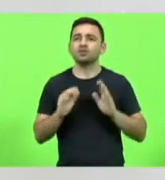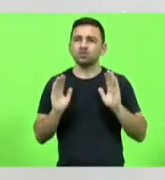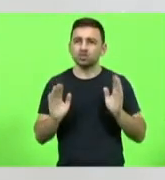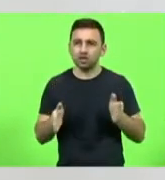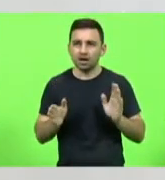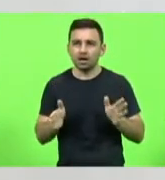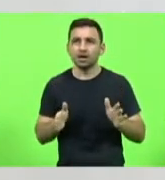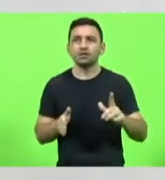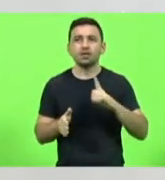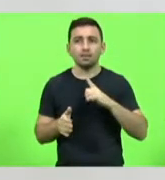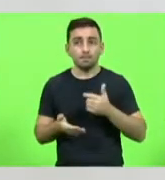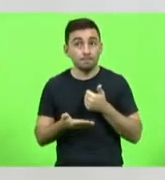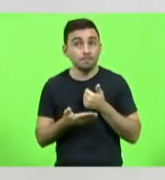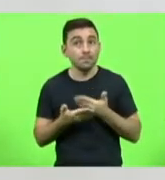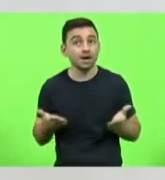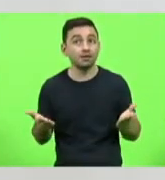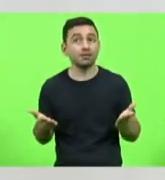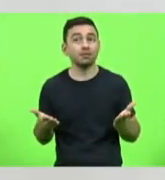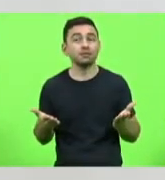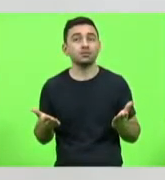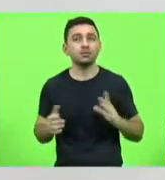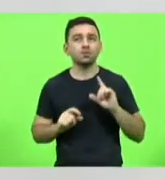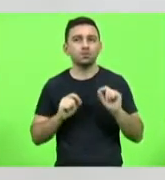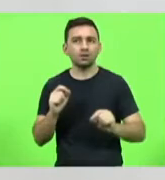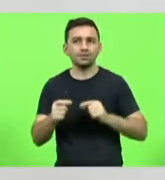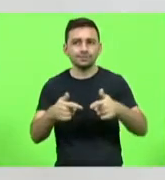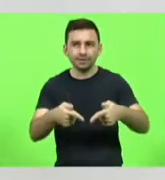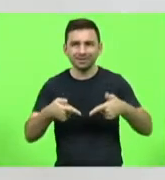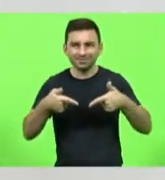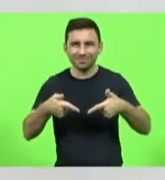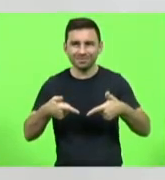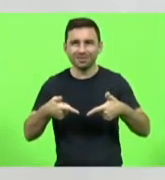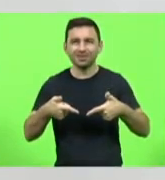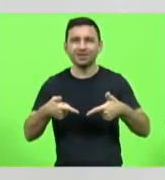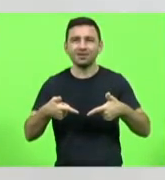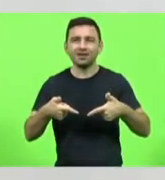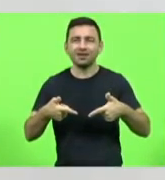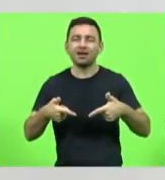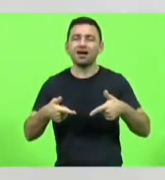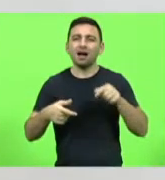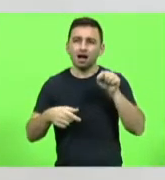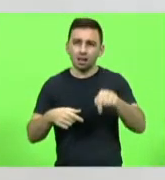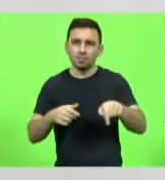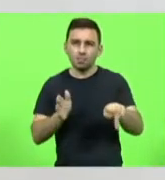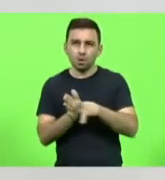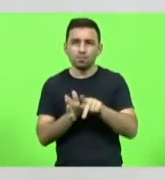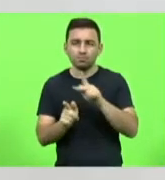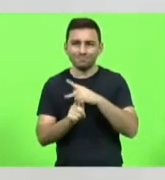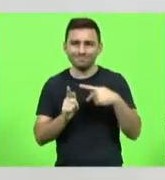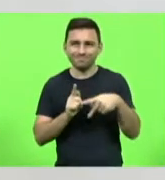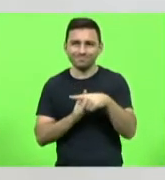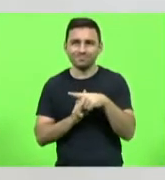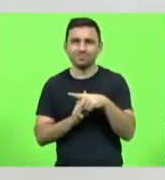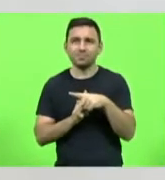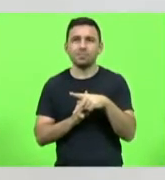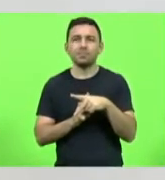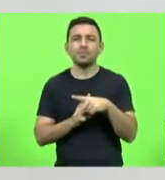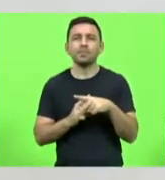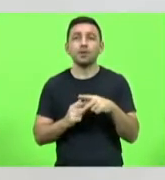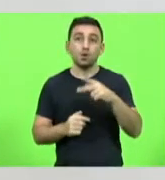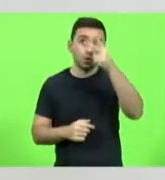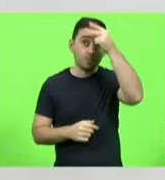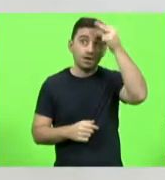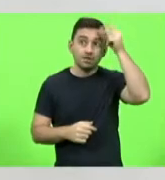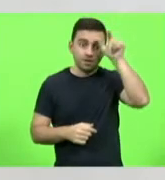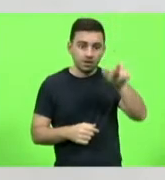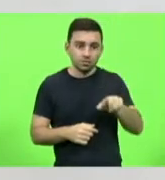Nós já tínhamos ainda perdido o nosso certificado, né, previdenciário, o prefeito estava se vendo